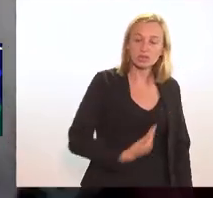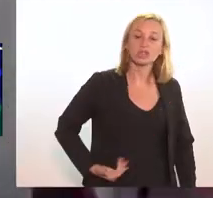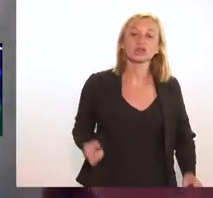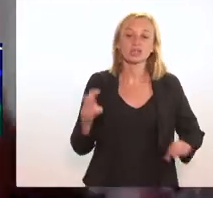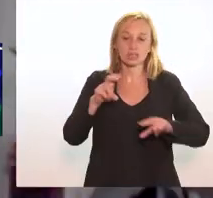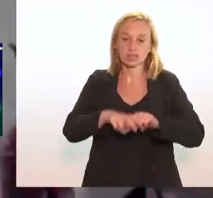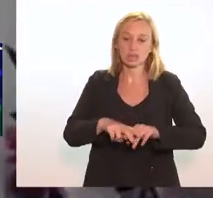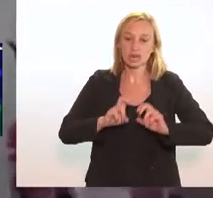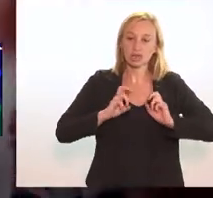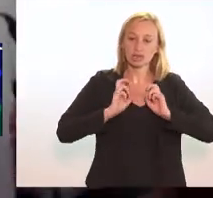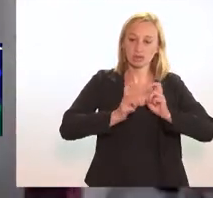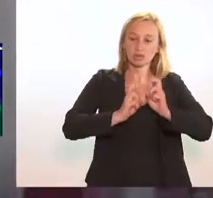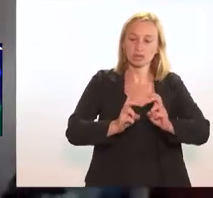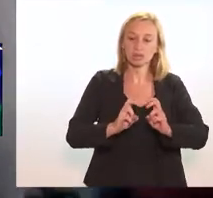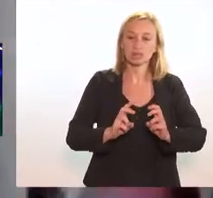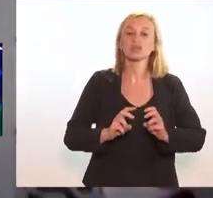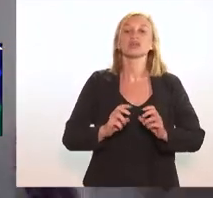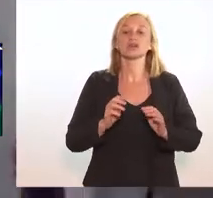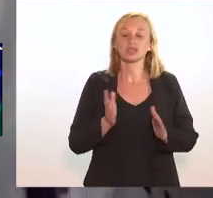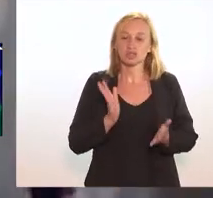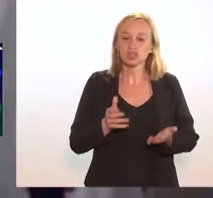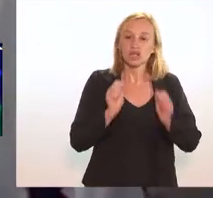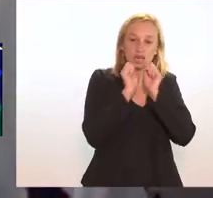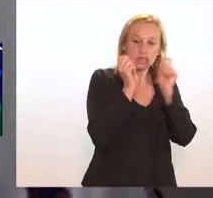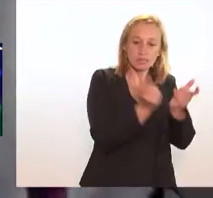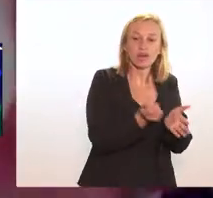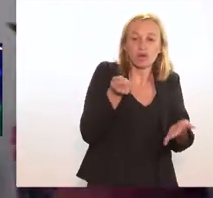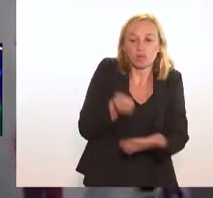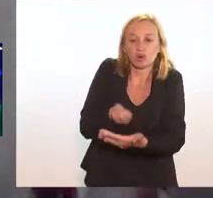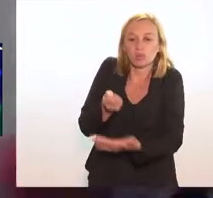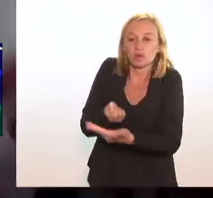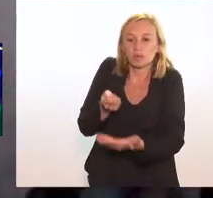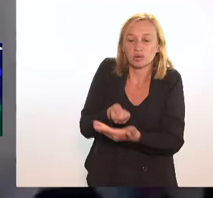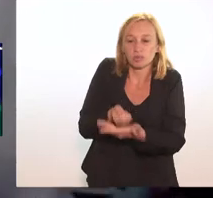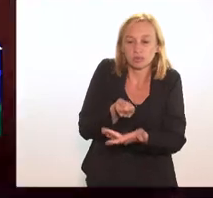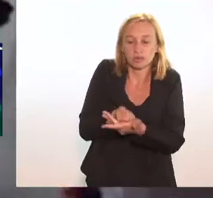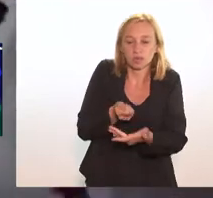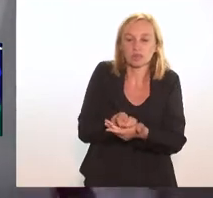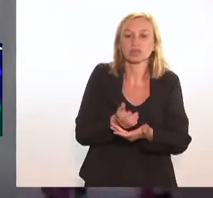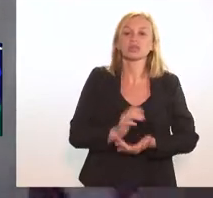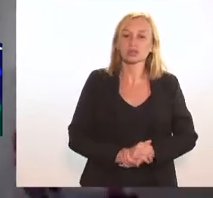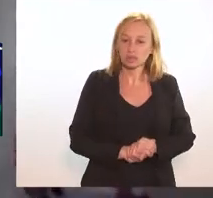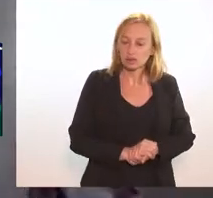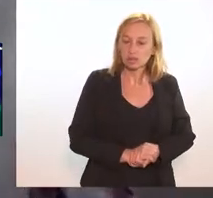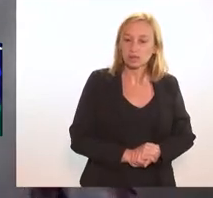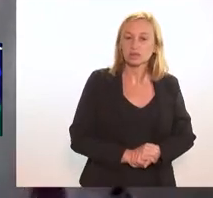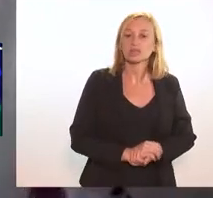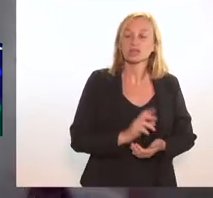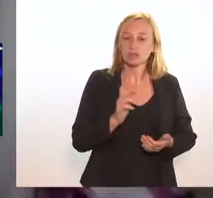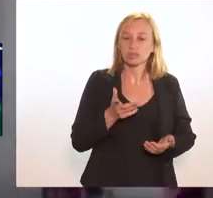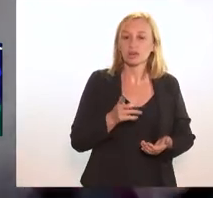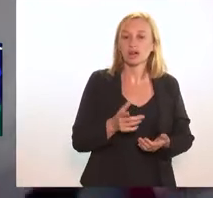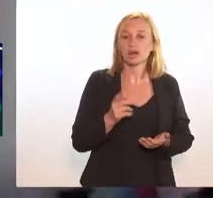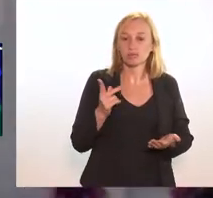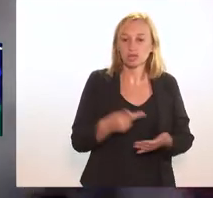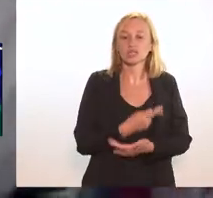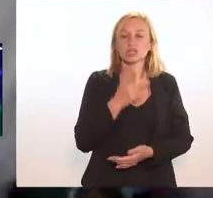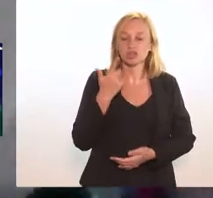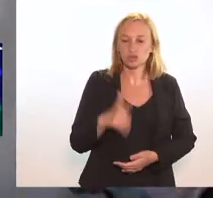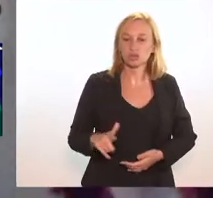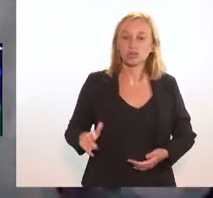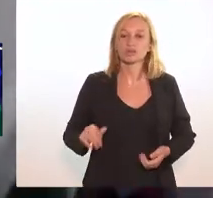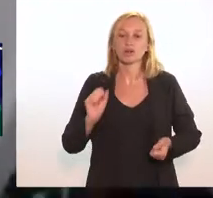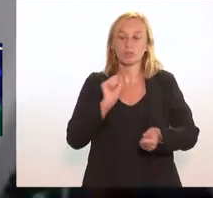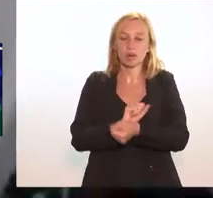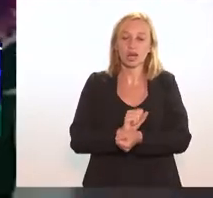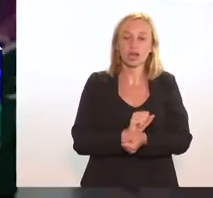o governo do Estado, a Assembleia Legislativa já vem cobrando isso. Tem uma comissão especial que está para ressurgir novamente, porque ela foi paralisada devido